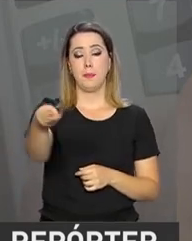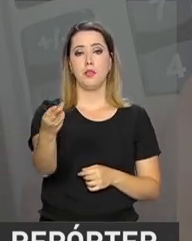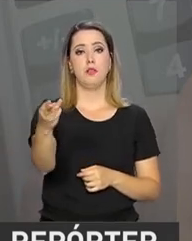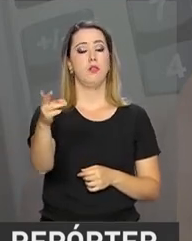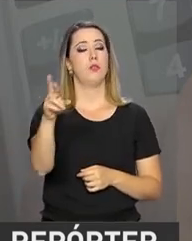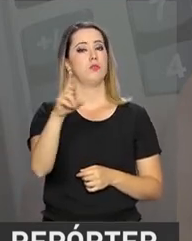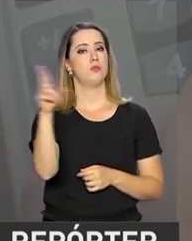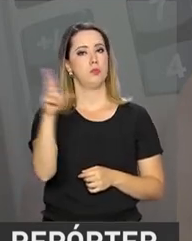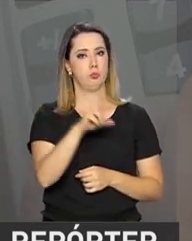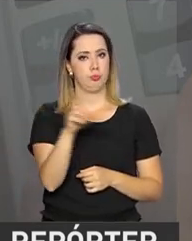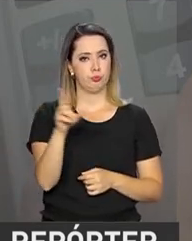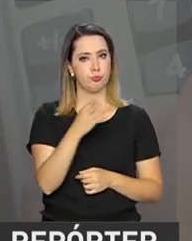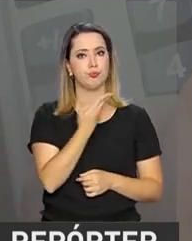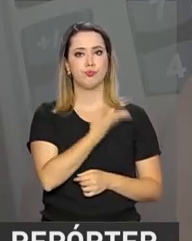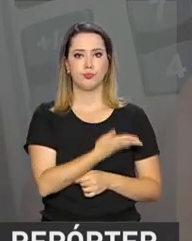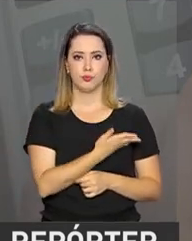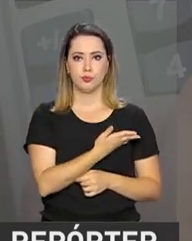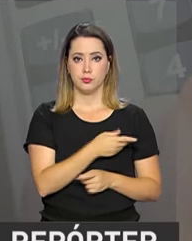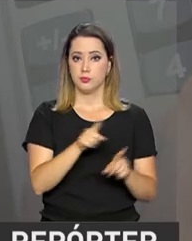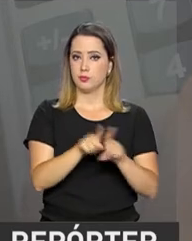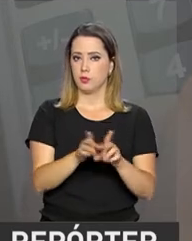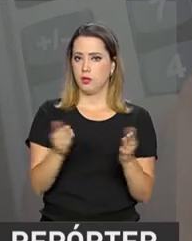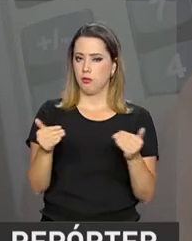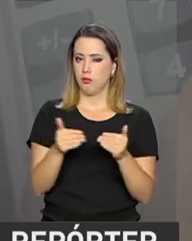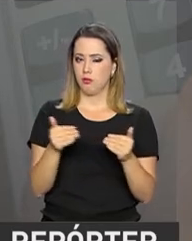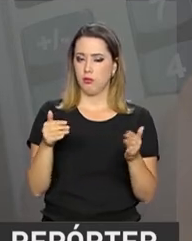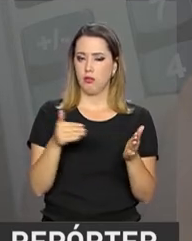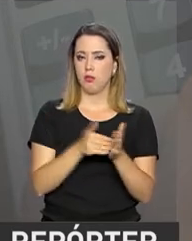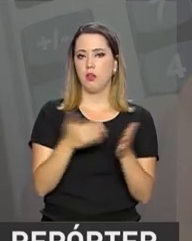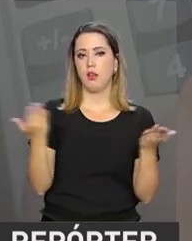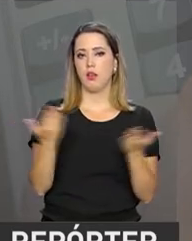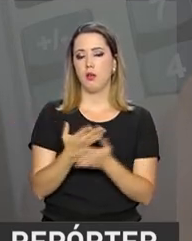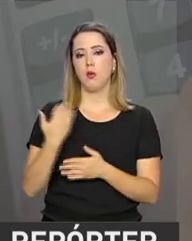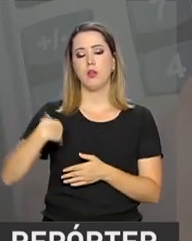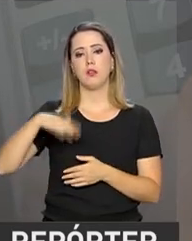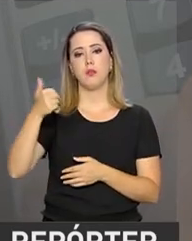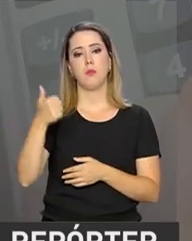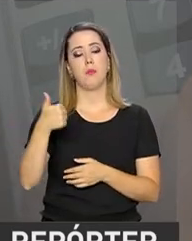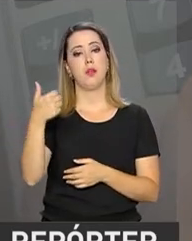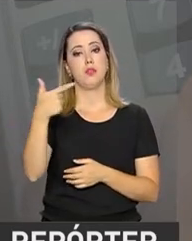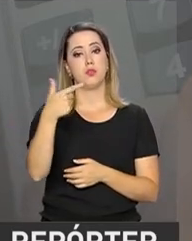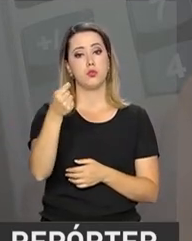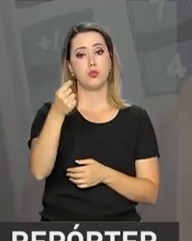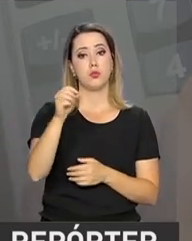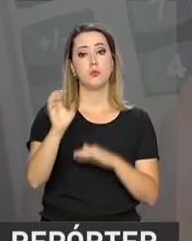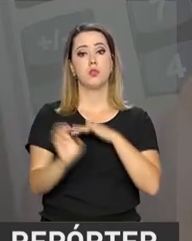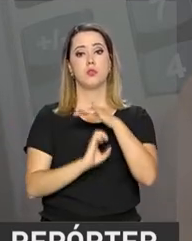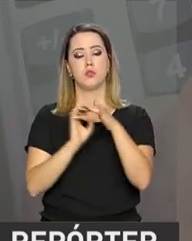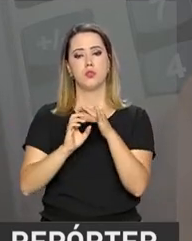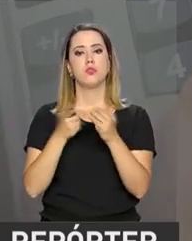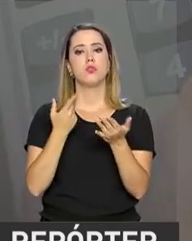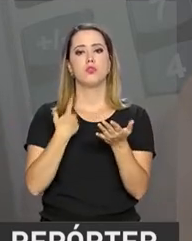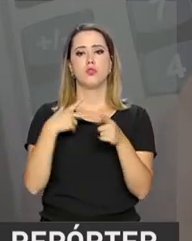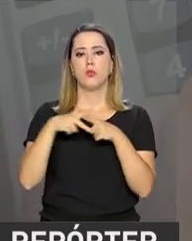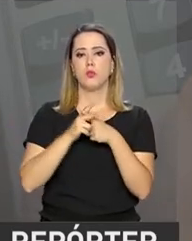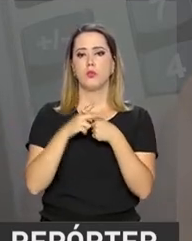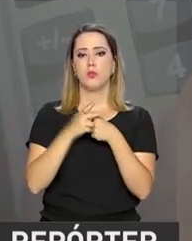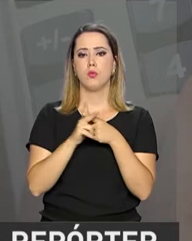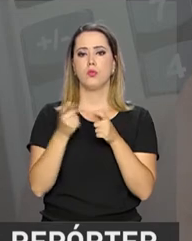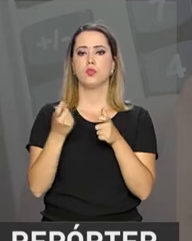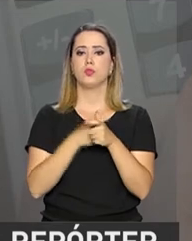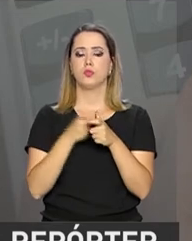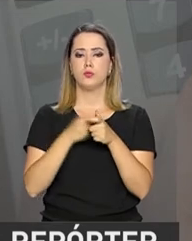420 milhões de reais até agora quase 1200 empresas já retificaram os débitos